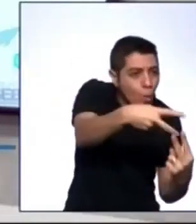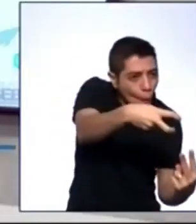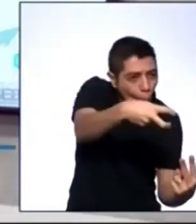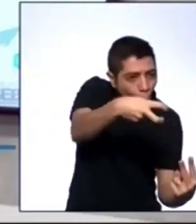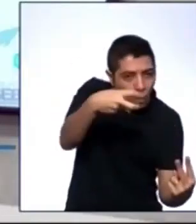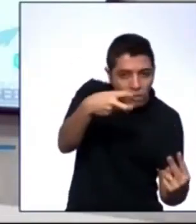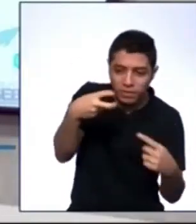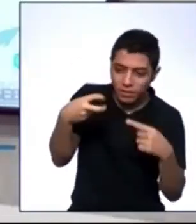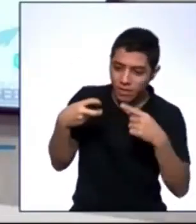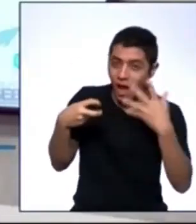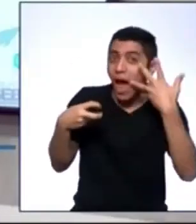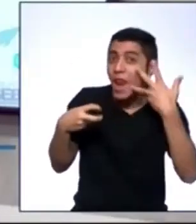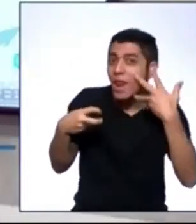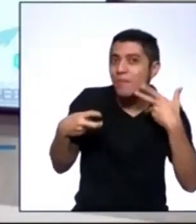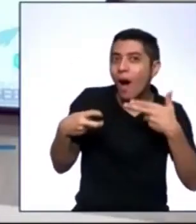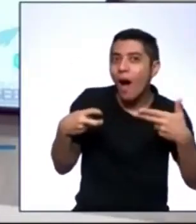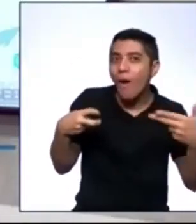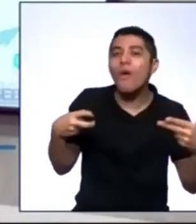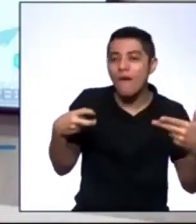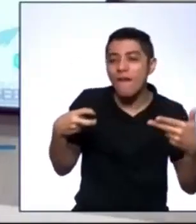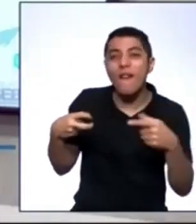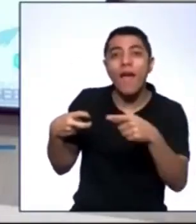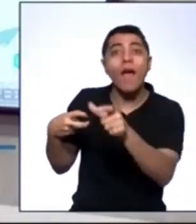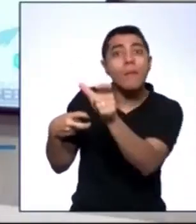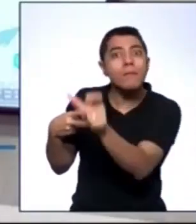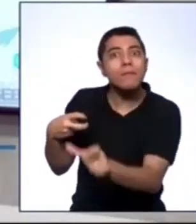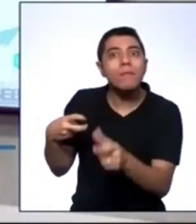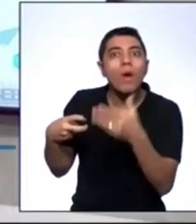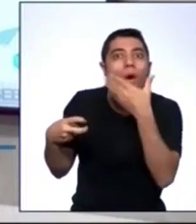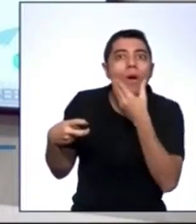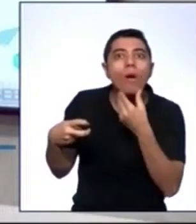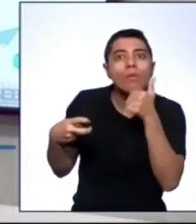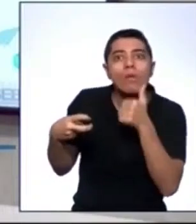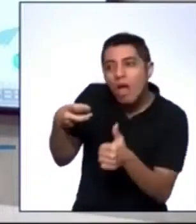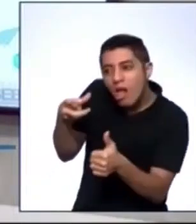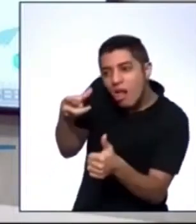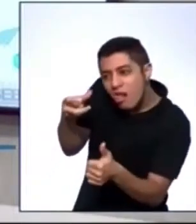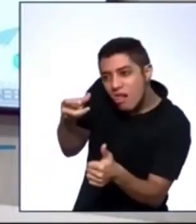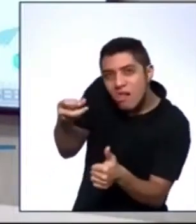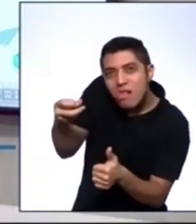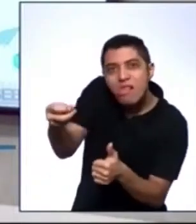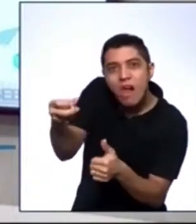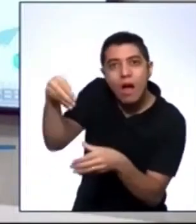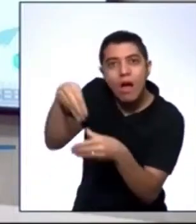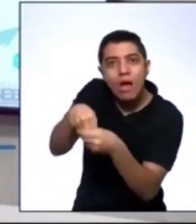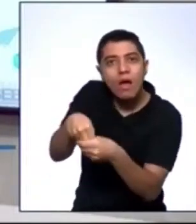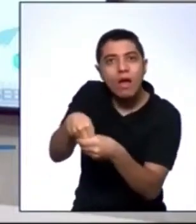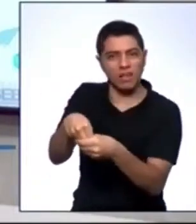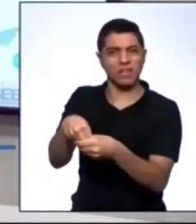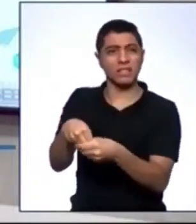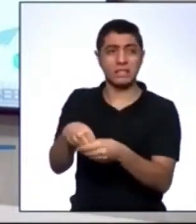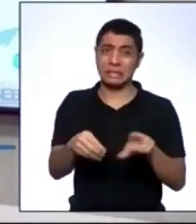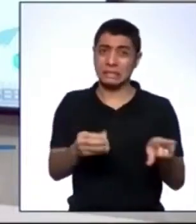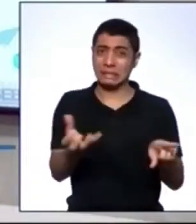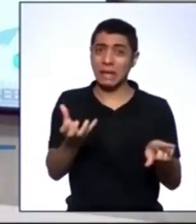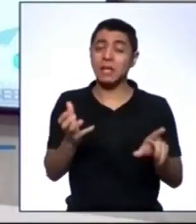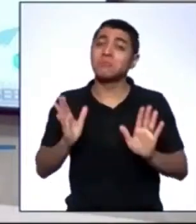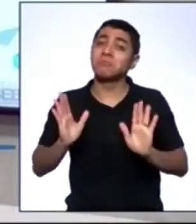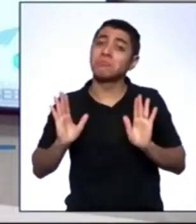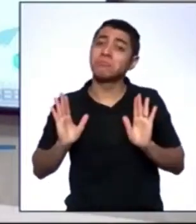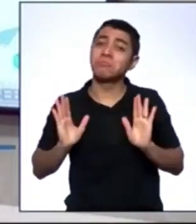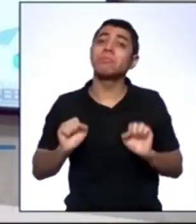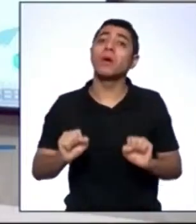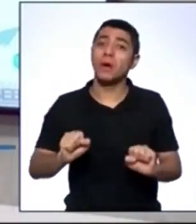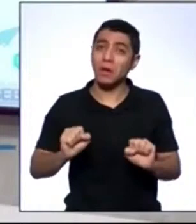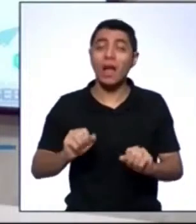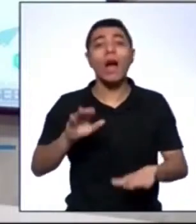armas biológicas? Começar a inserir DNA de vários vírus diferentes num único vírus ou numa